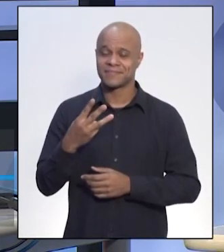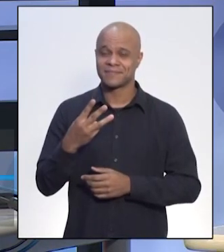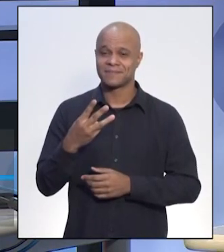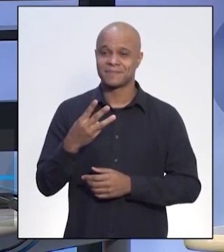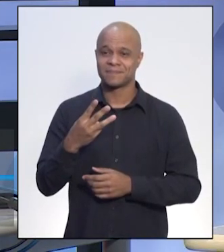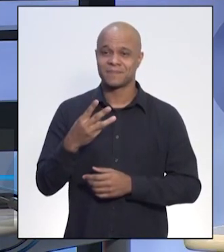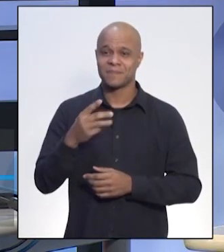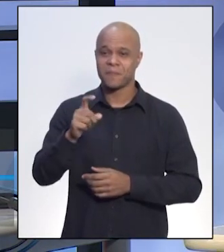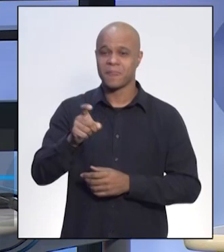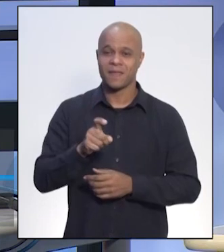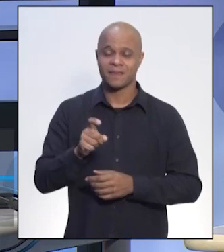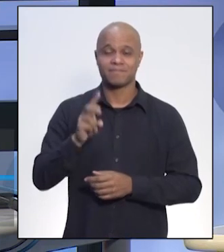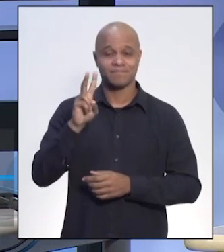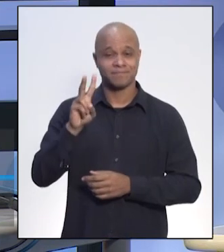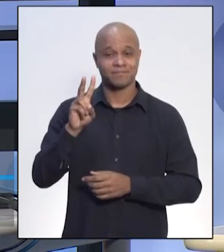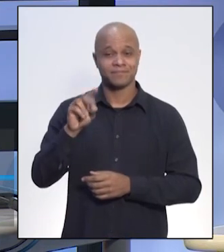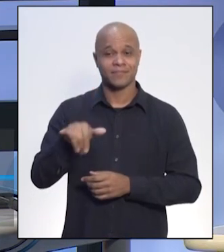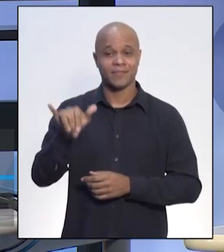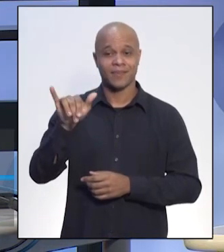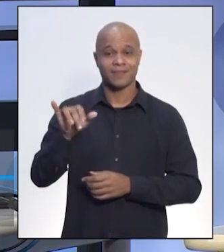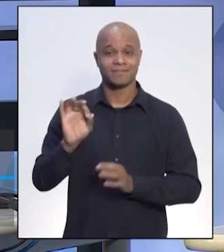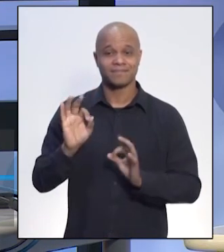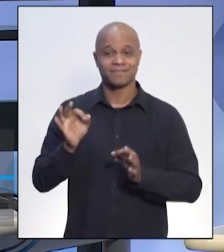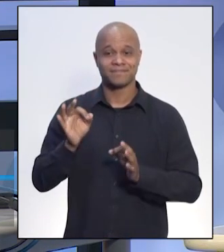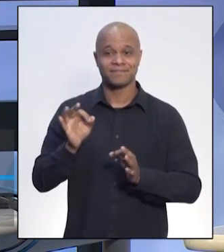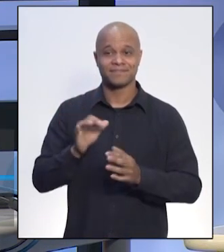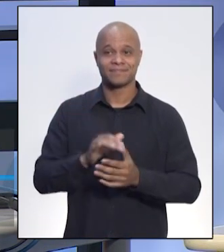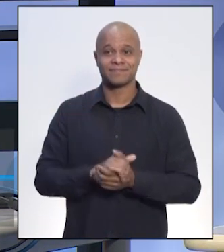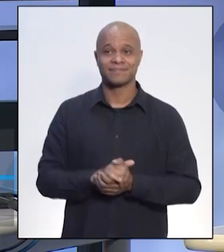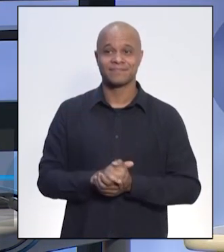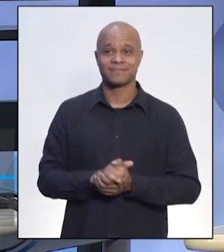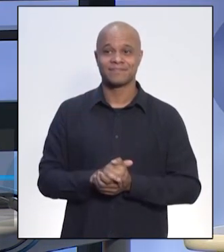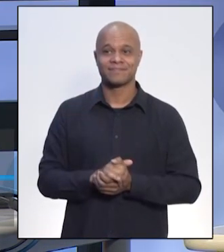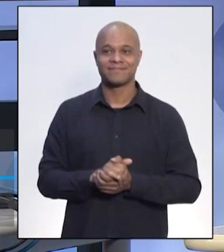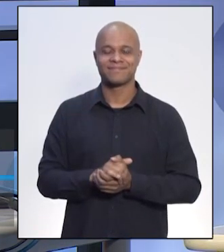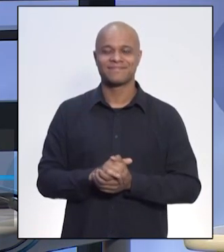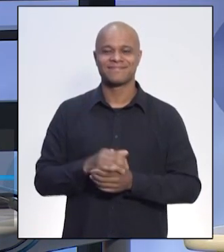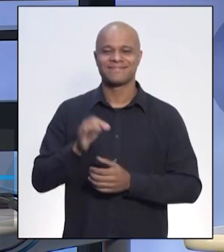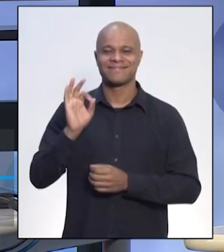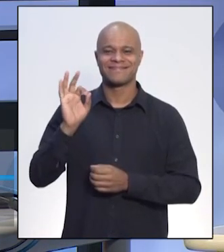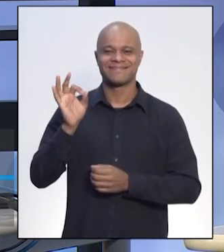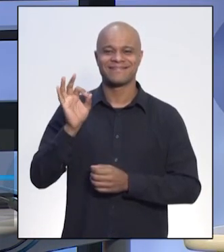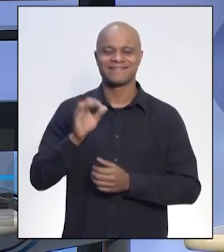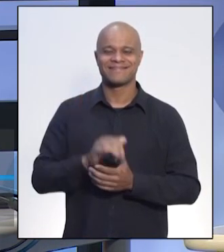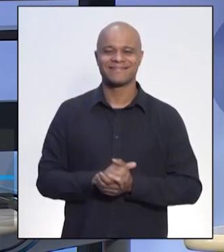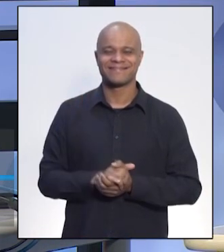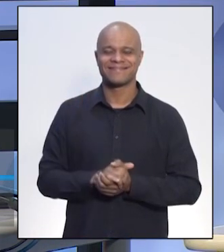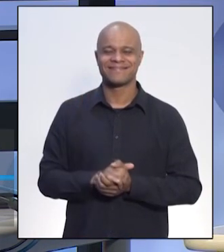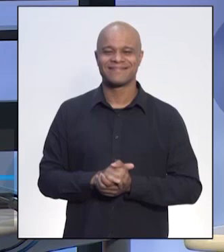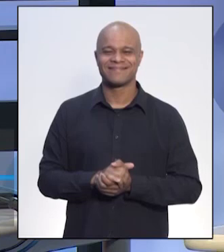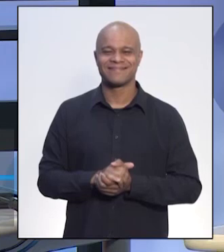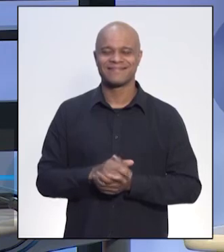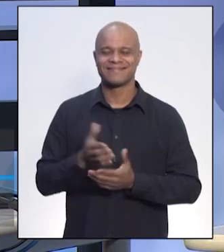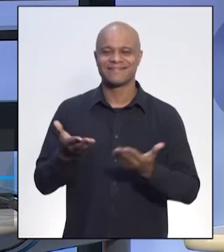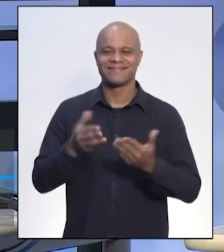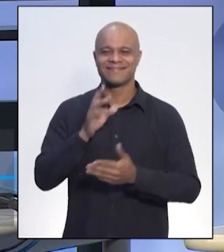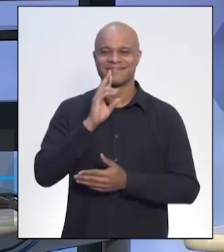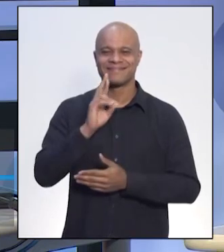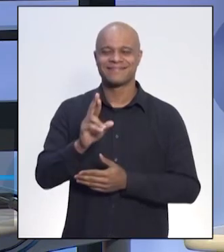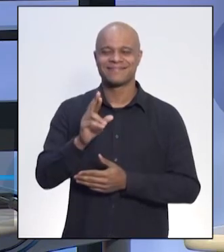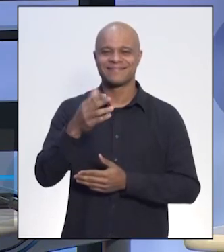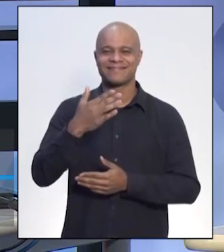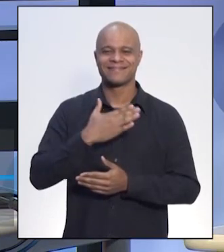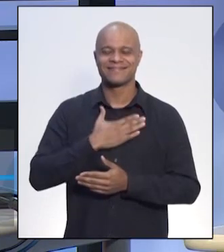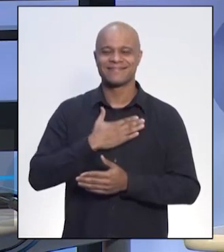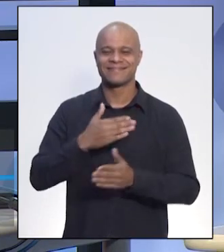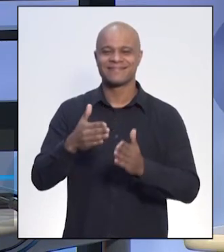e 2 átomos de Y, perfeito, pessoal? Agora, eu quero que vocês respondam para mim, por favor, né?